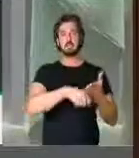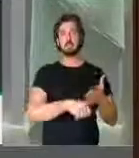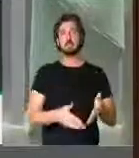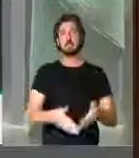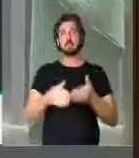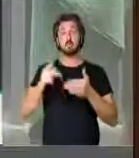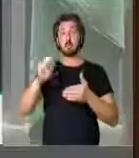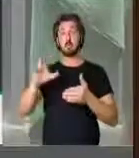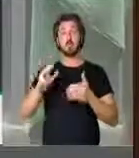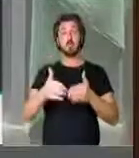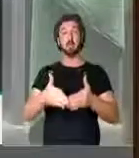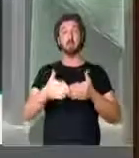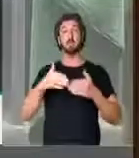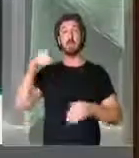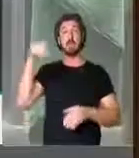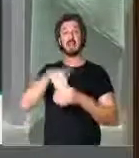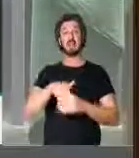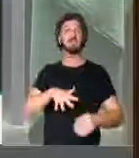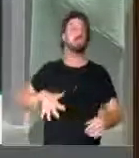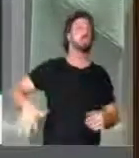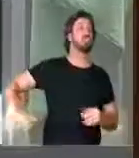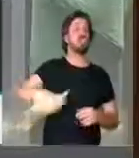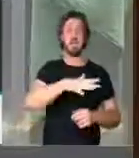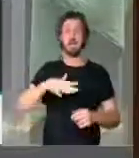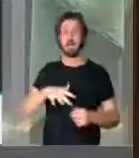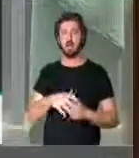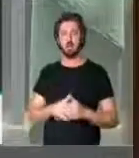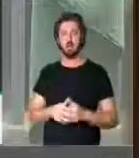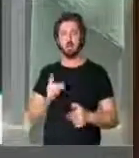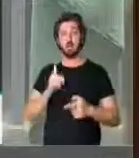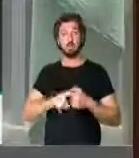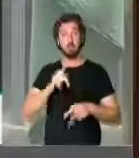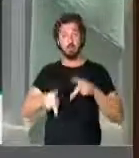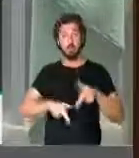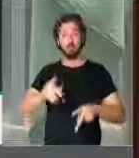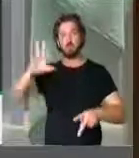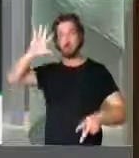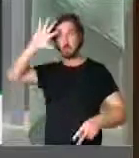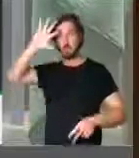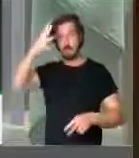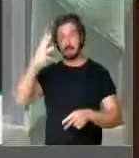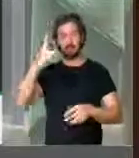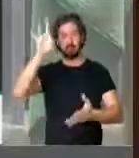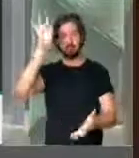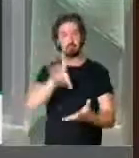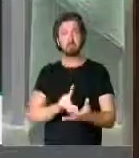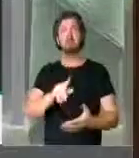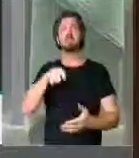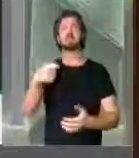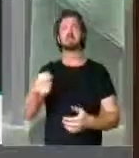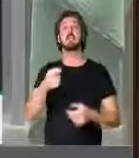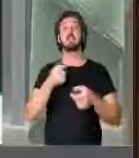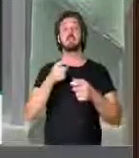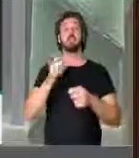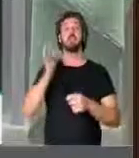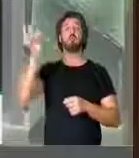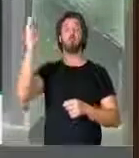para uma PEC pedindo eleições gerais, para que o povo brasileiro possa decidir de forma soberana quem